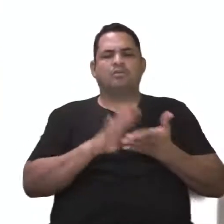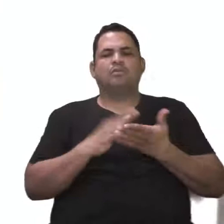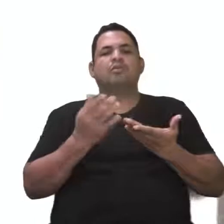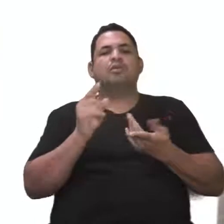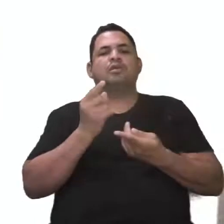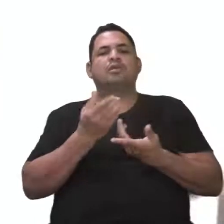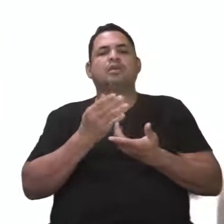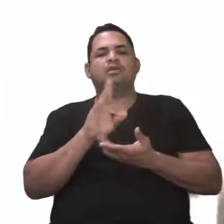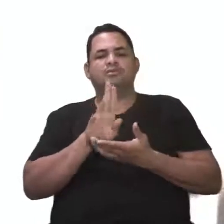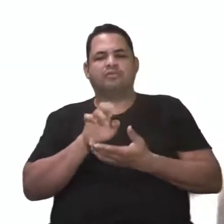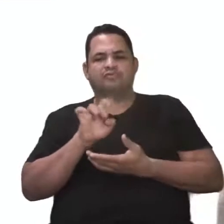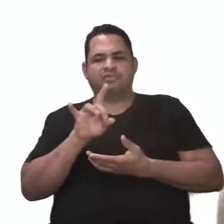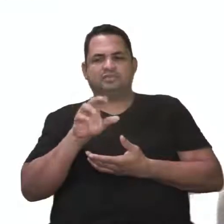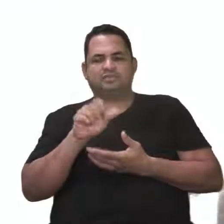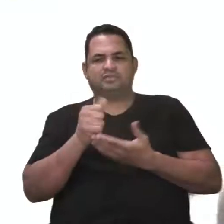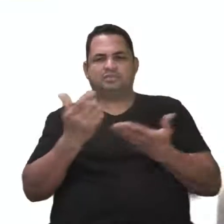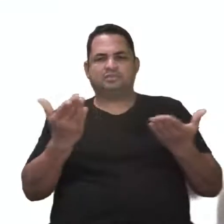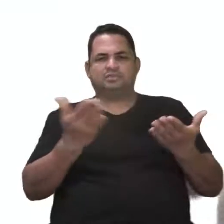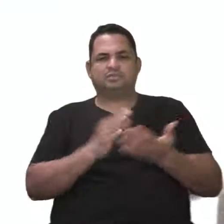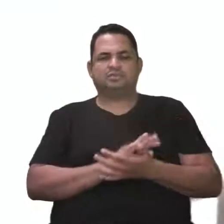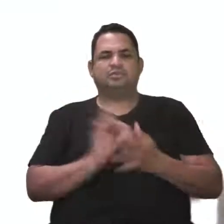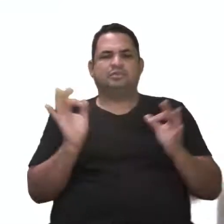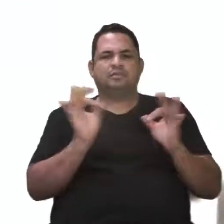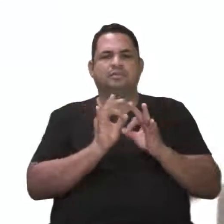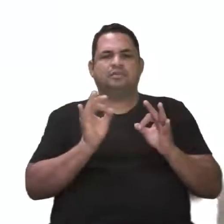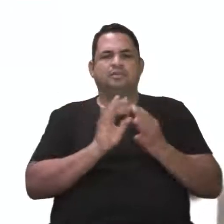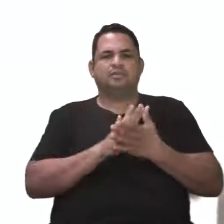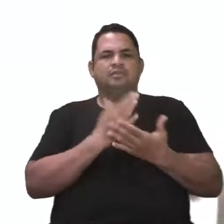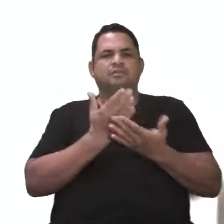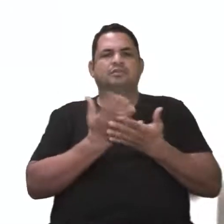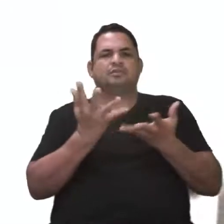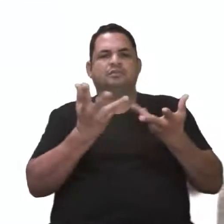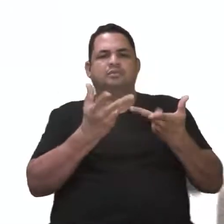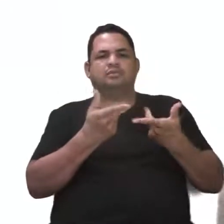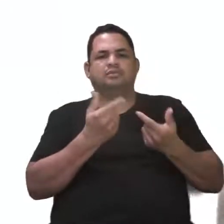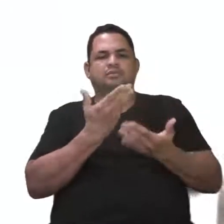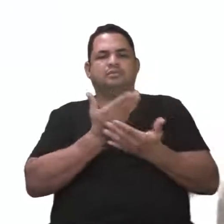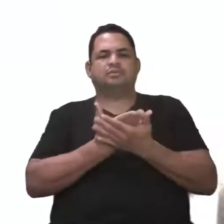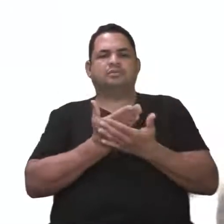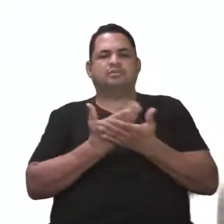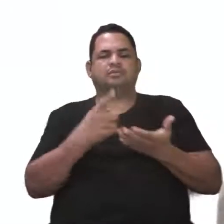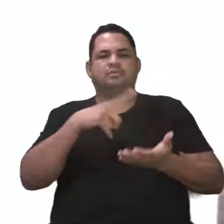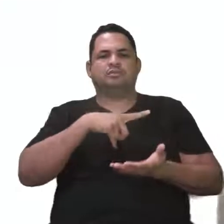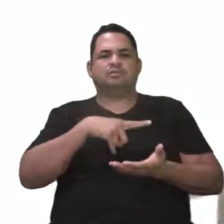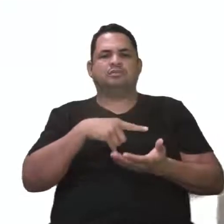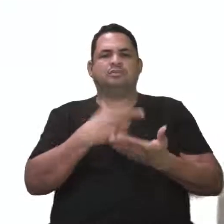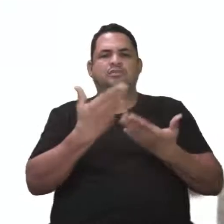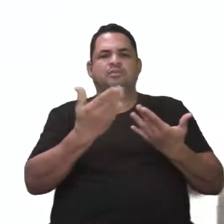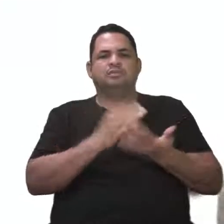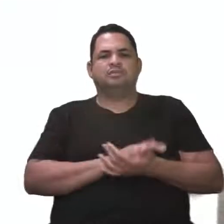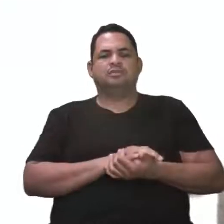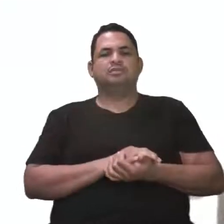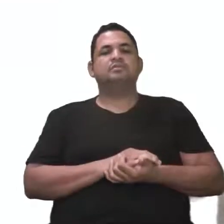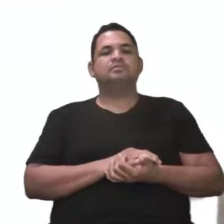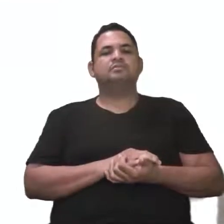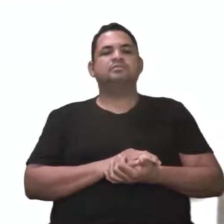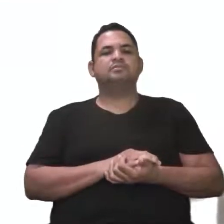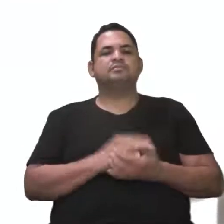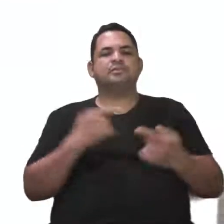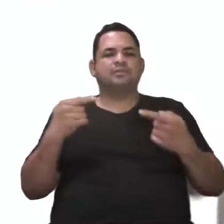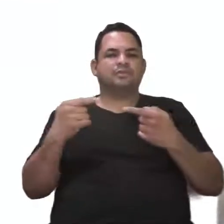órgãos vestigiais? Perfeito? Então, para a nossa habilidade desta aula, nós temos uma habilidade que diz o